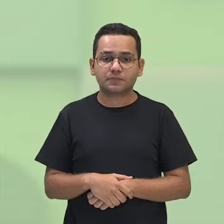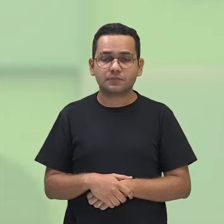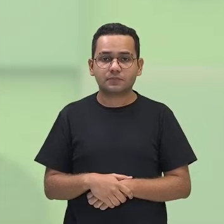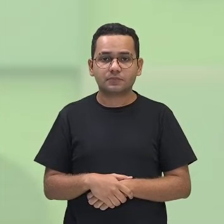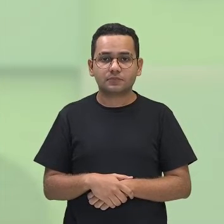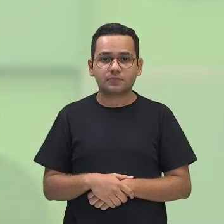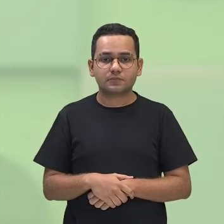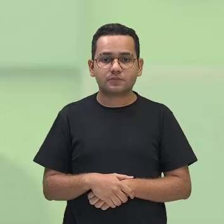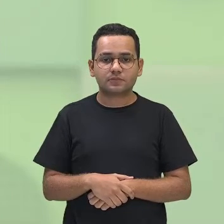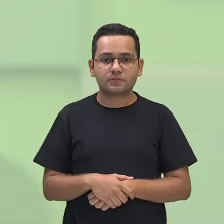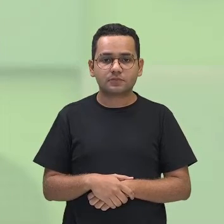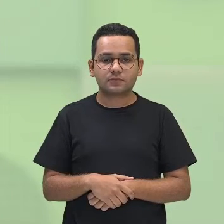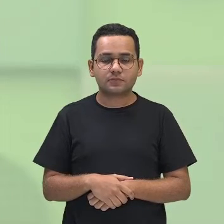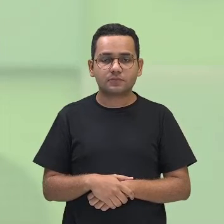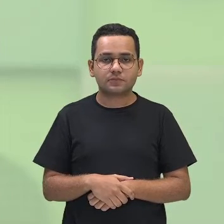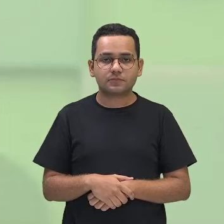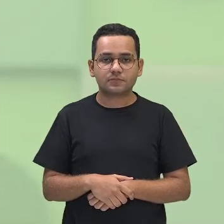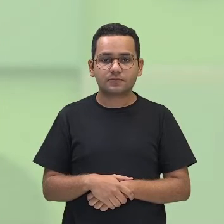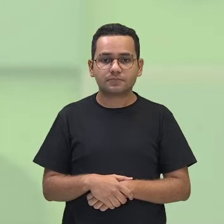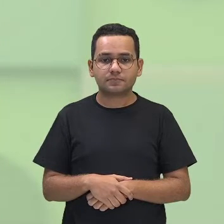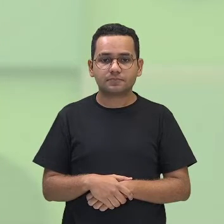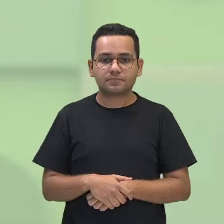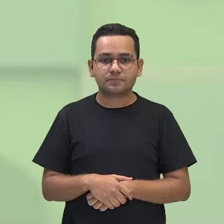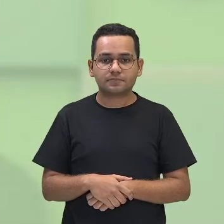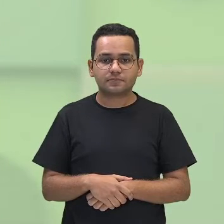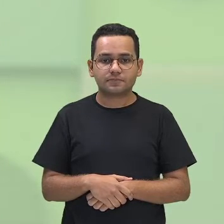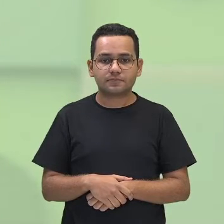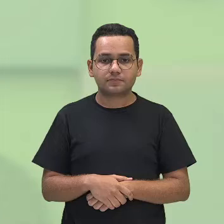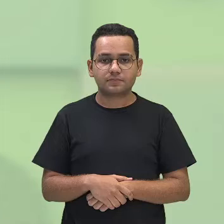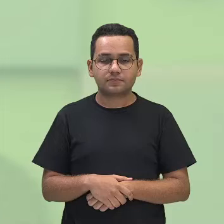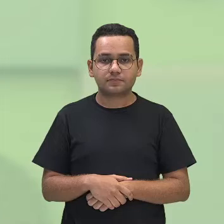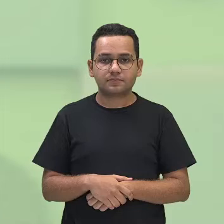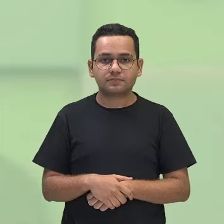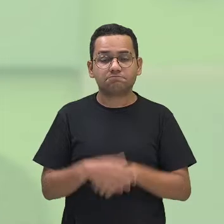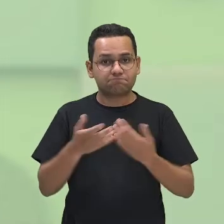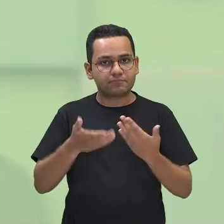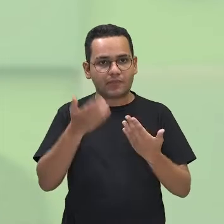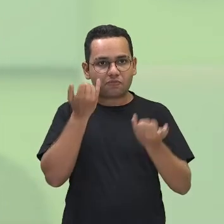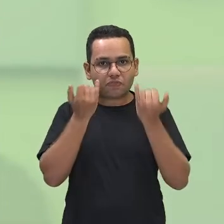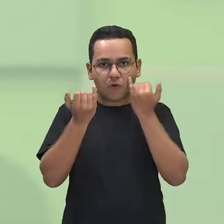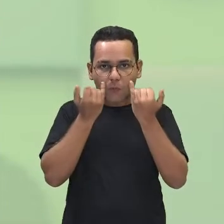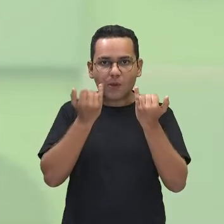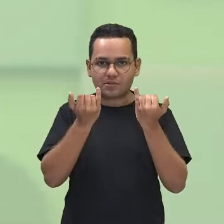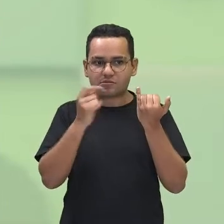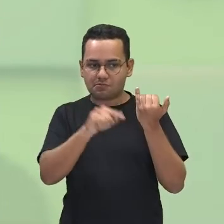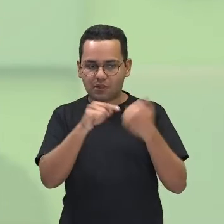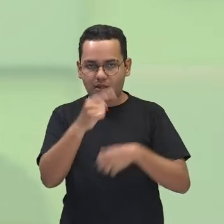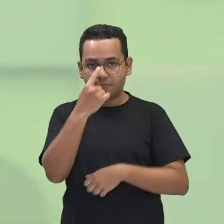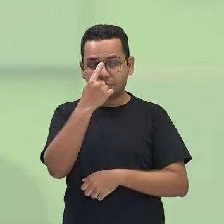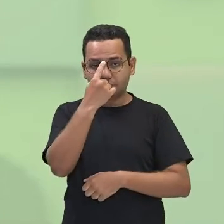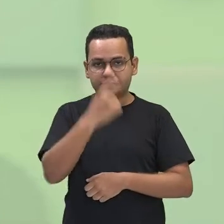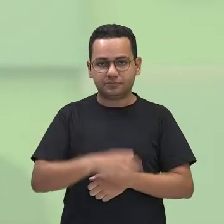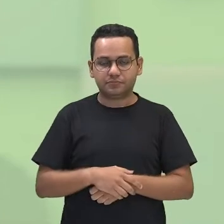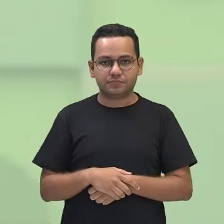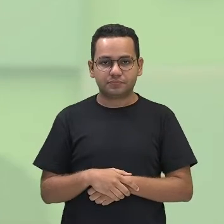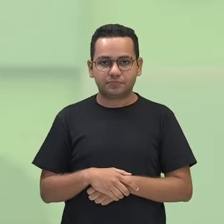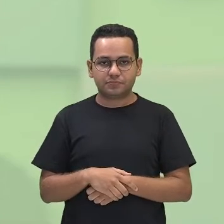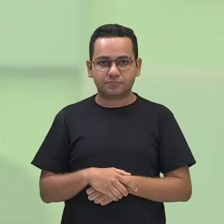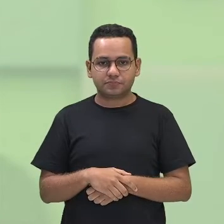gimnospermas. Então, fica aí como informação principal que as gimnospermas, elas